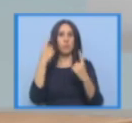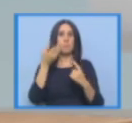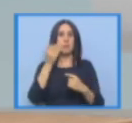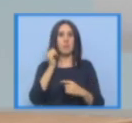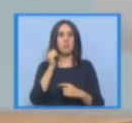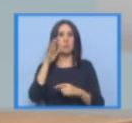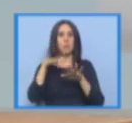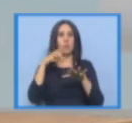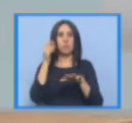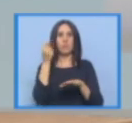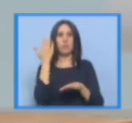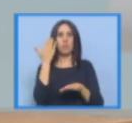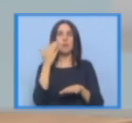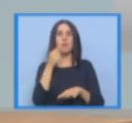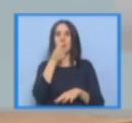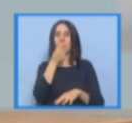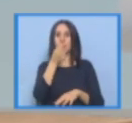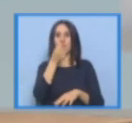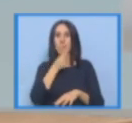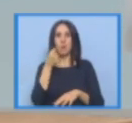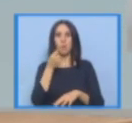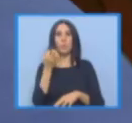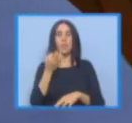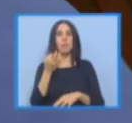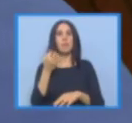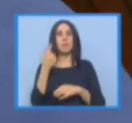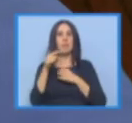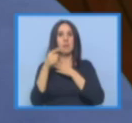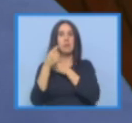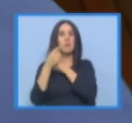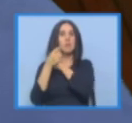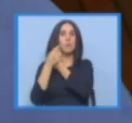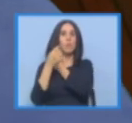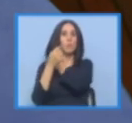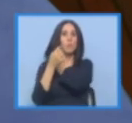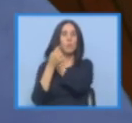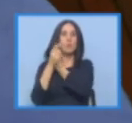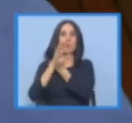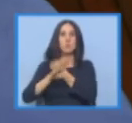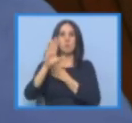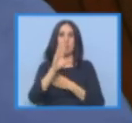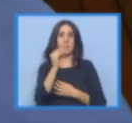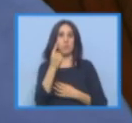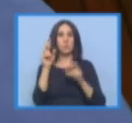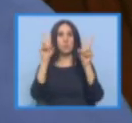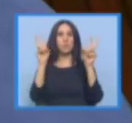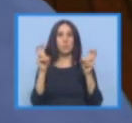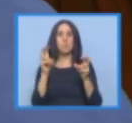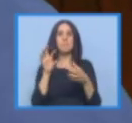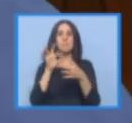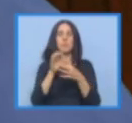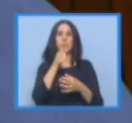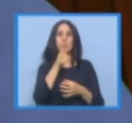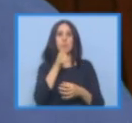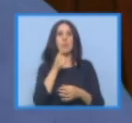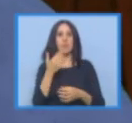ainda recentemente em maio, que é haver um novo consenso nacional sobre a compatibilização